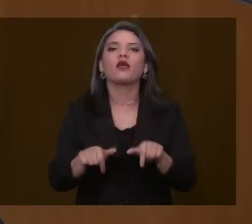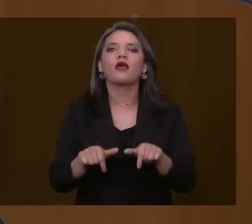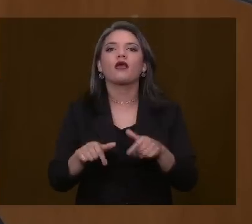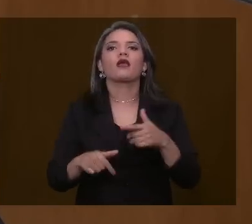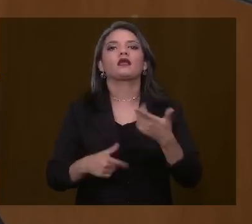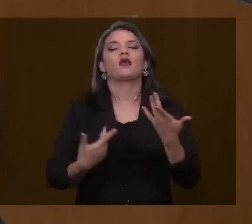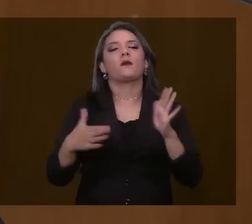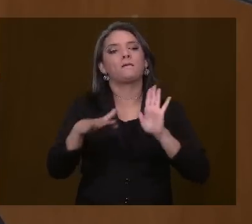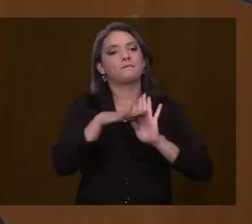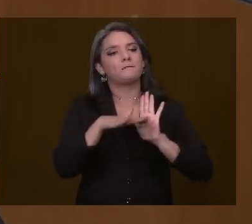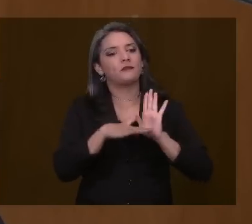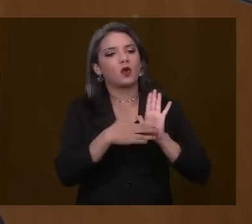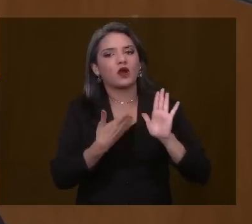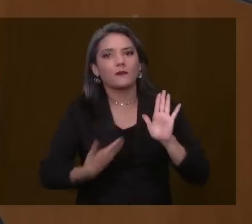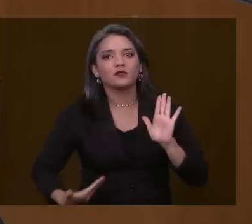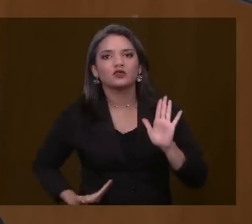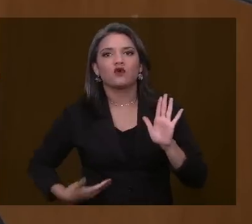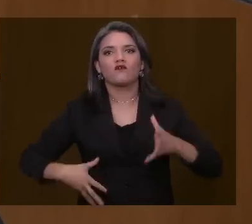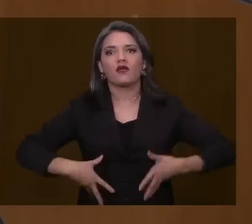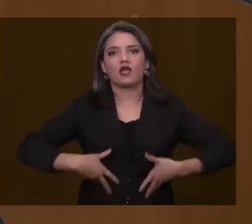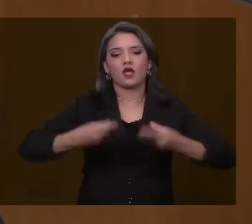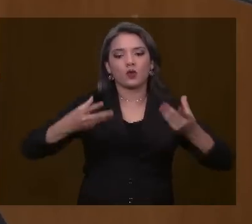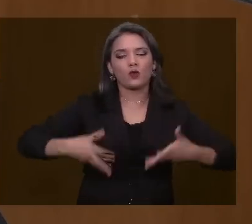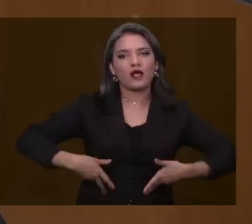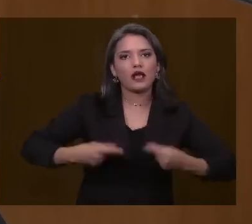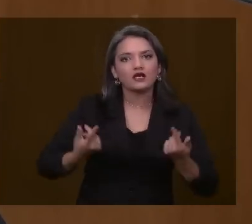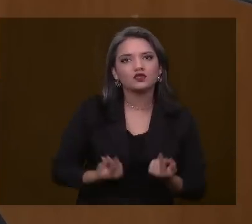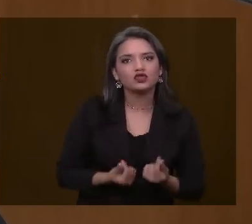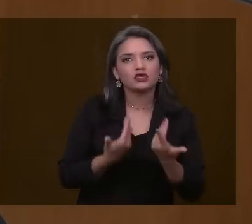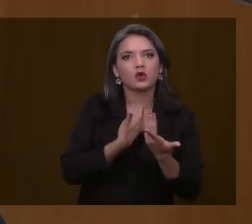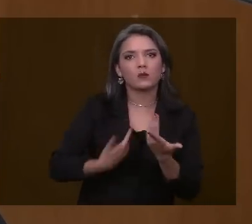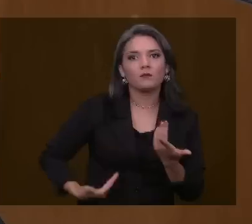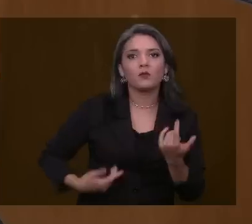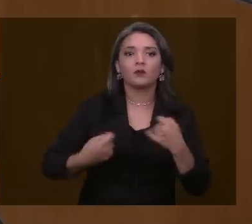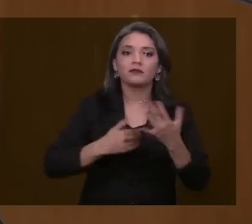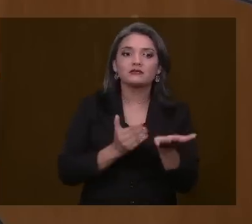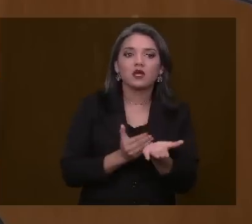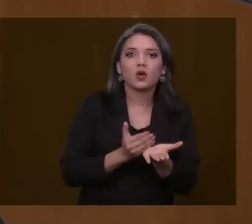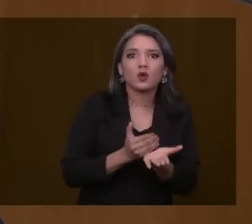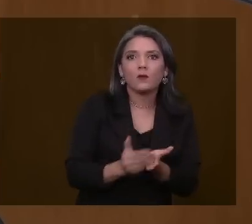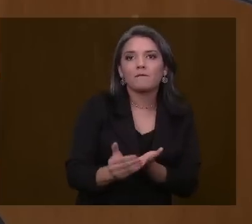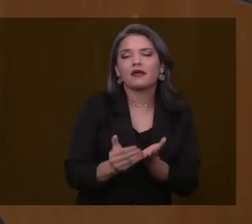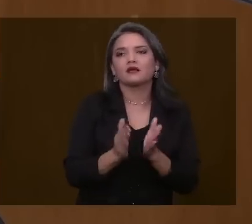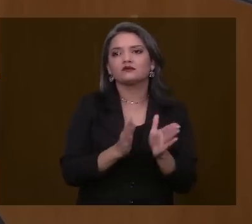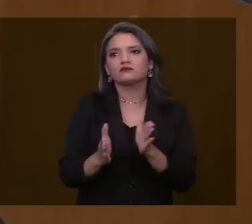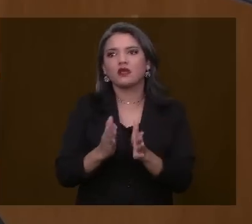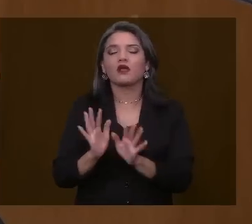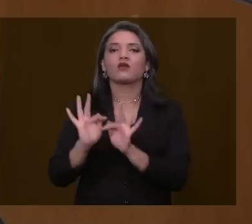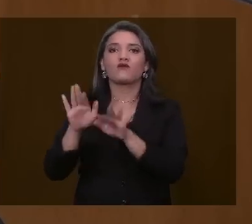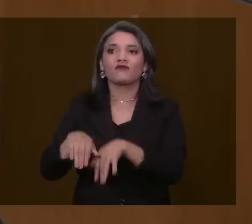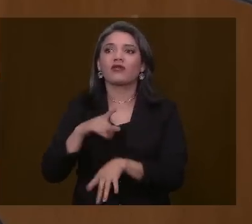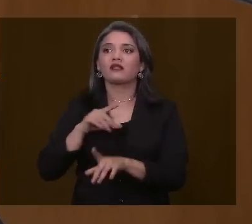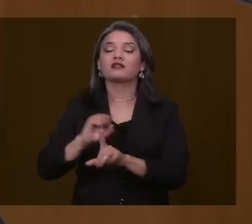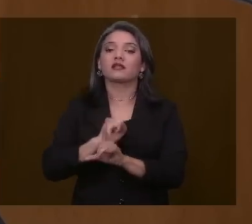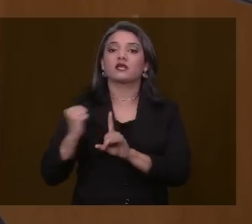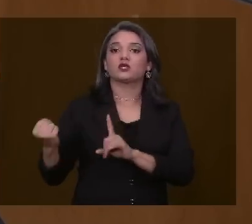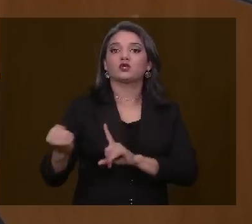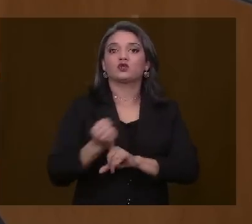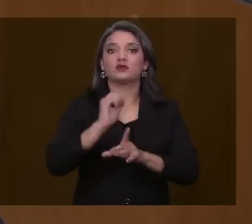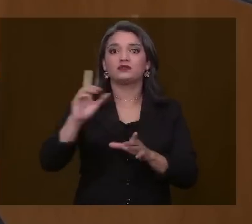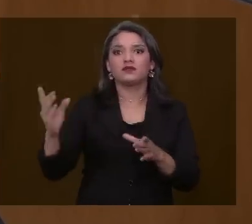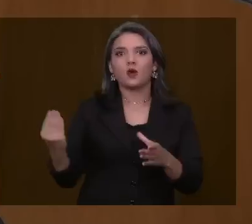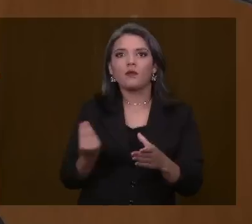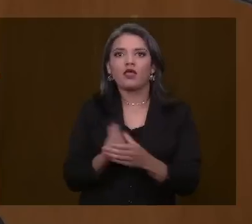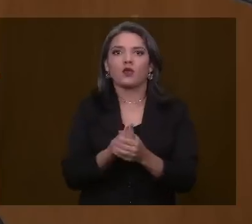por início, meio e fim a promoção da inclusão social. E como foi bem sucedida